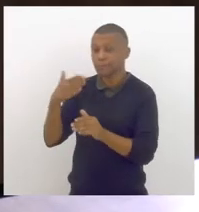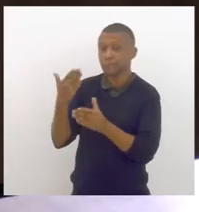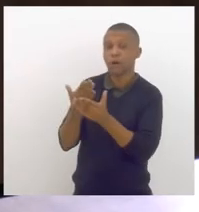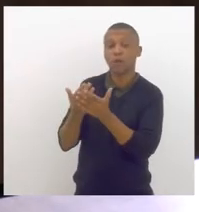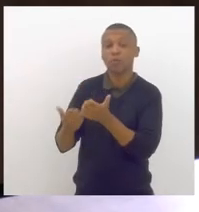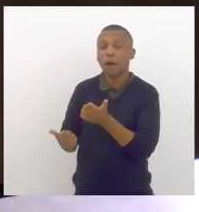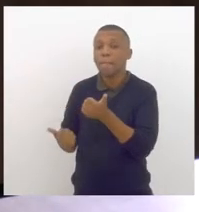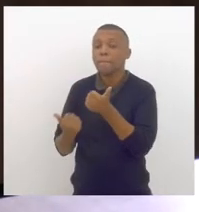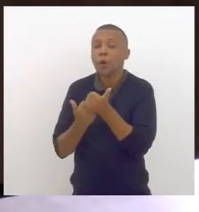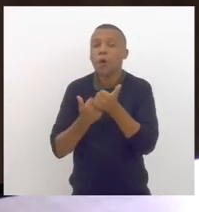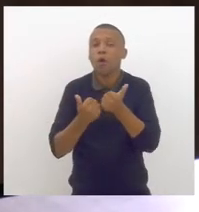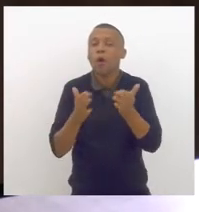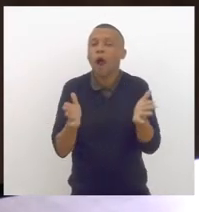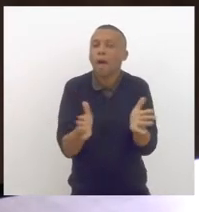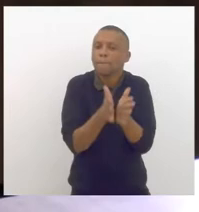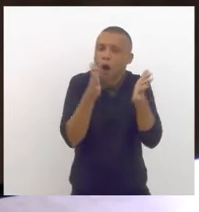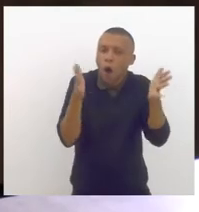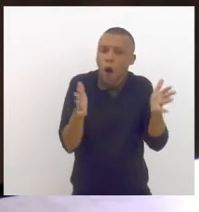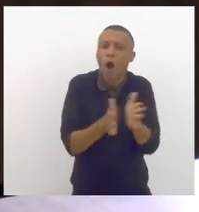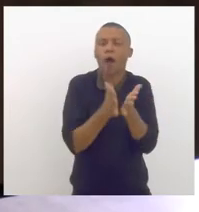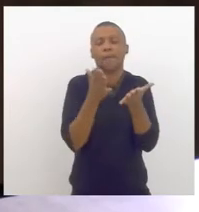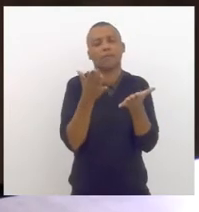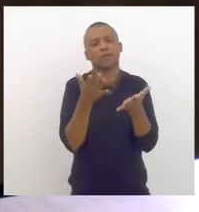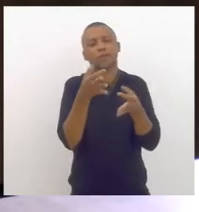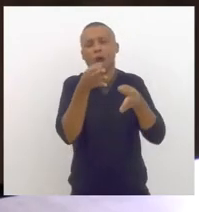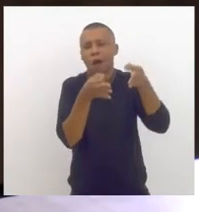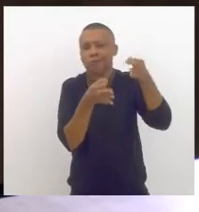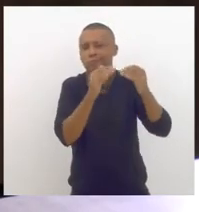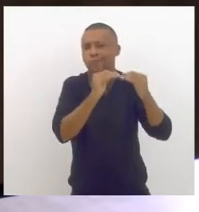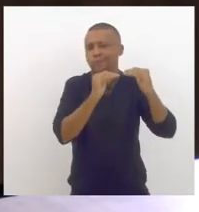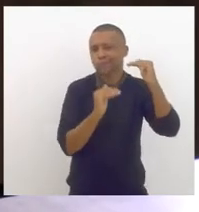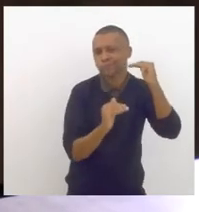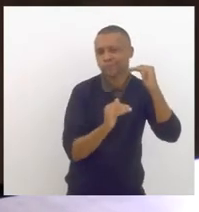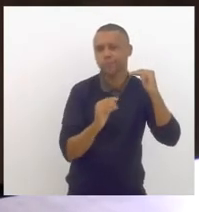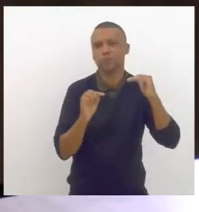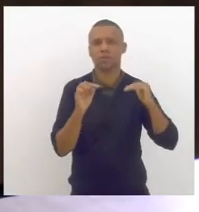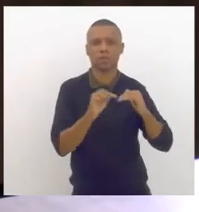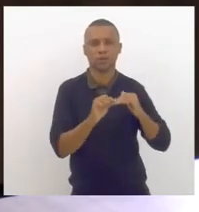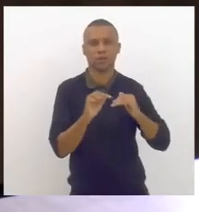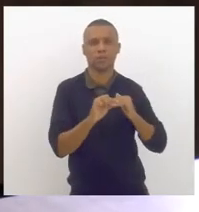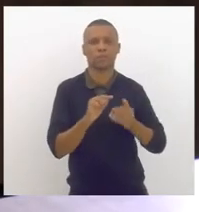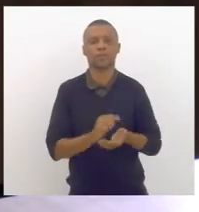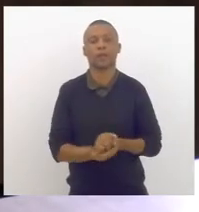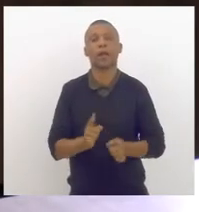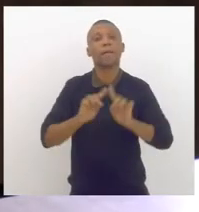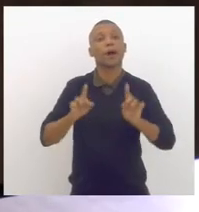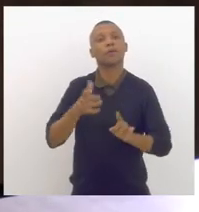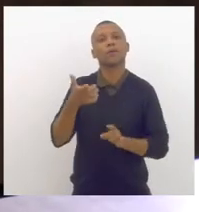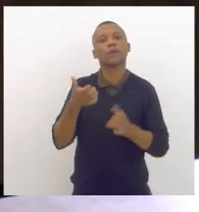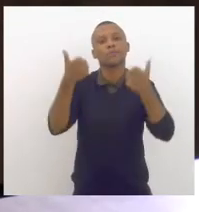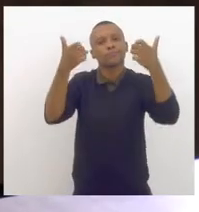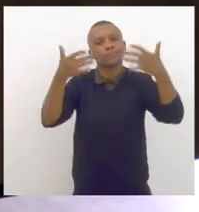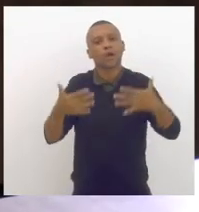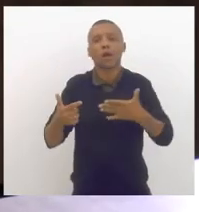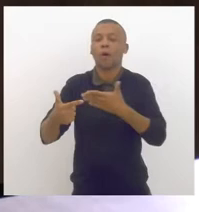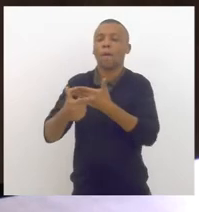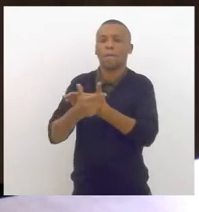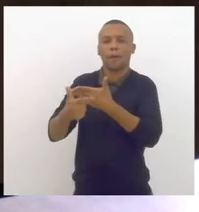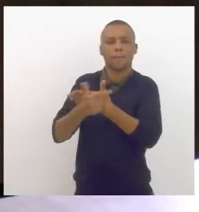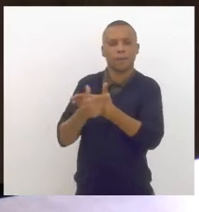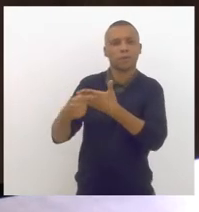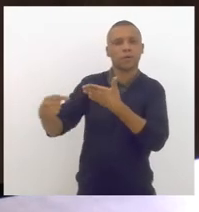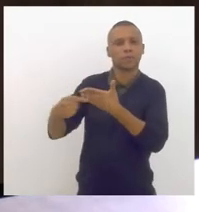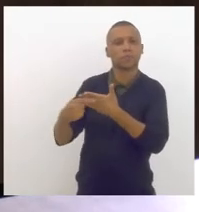aos vulneráveis, aos injustiçados, aos desiguais. Então, mas eu quero destacar esse papel